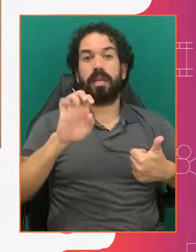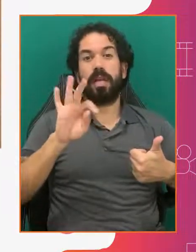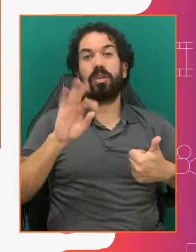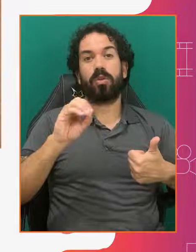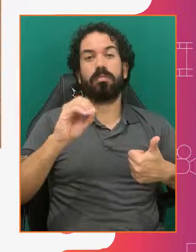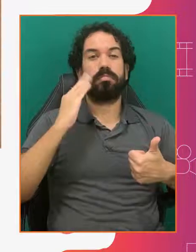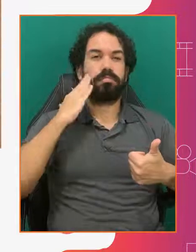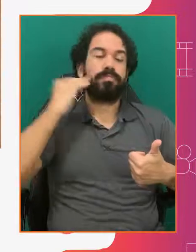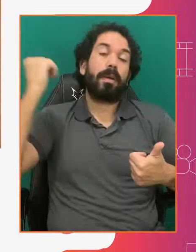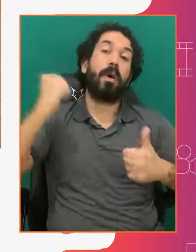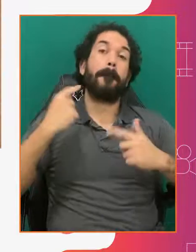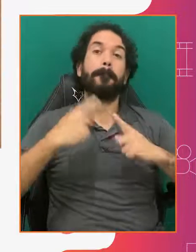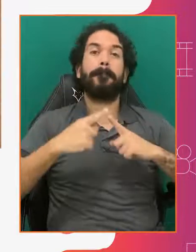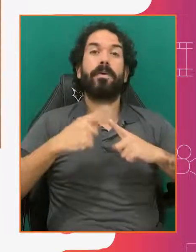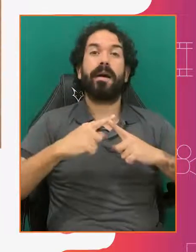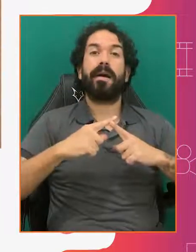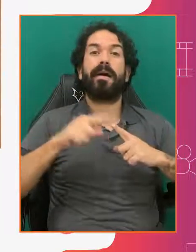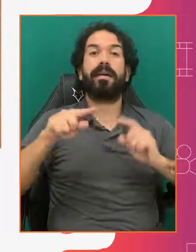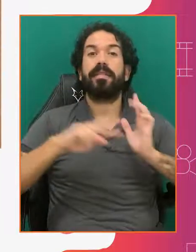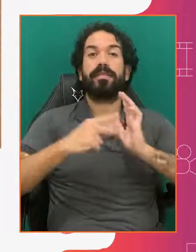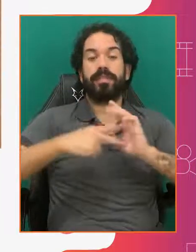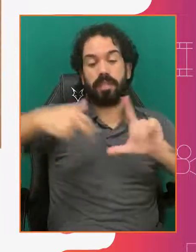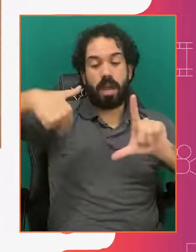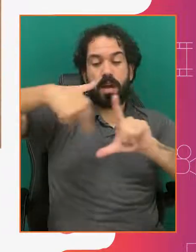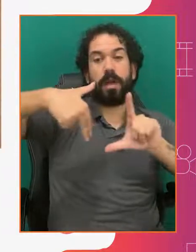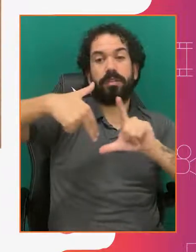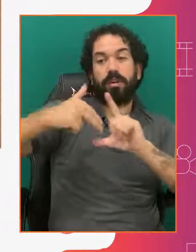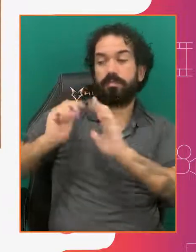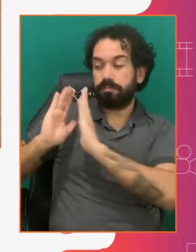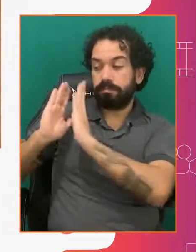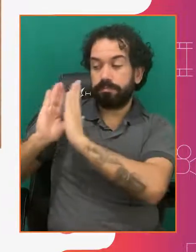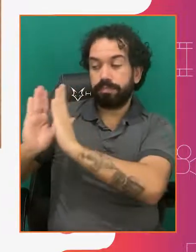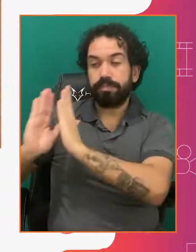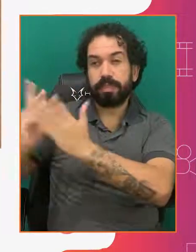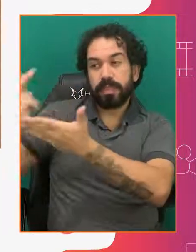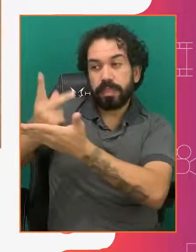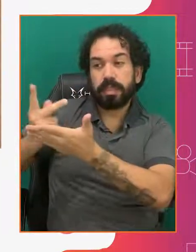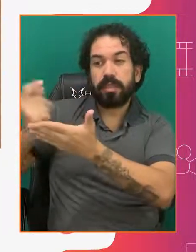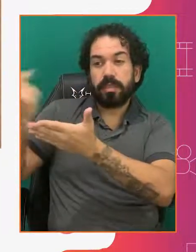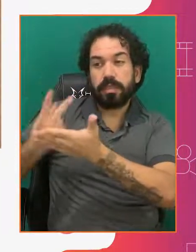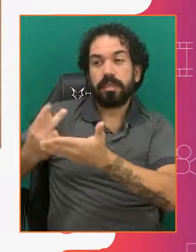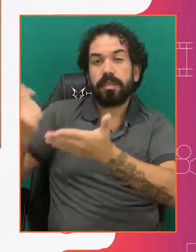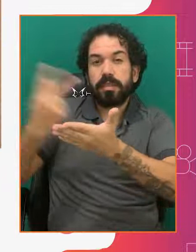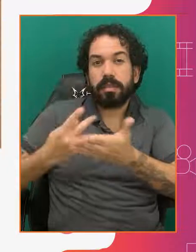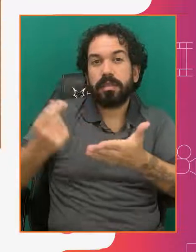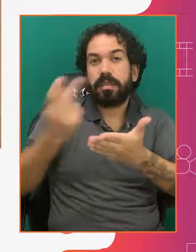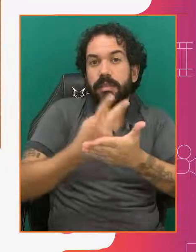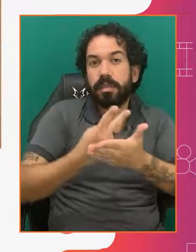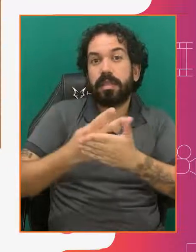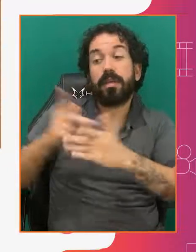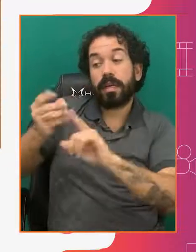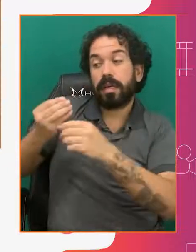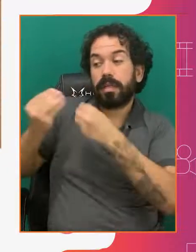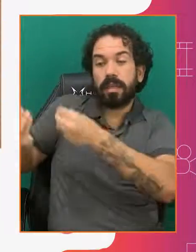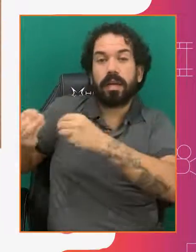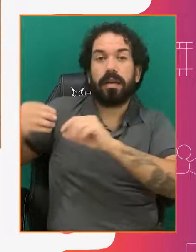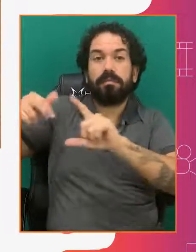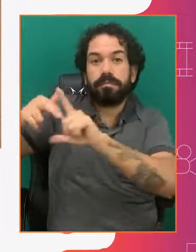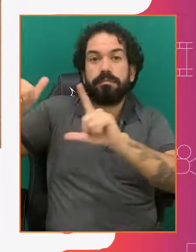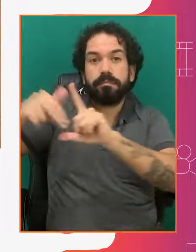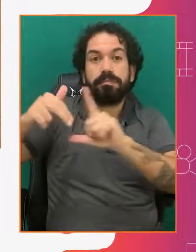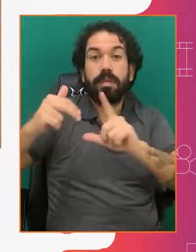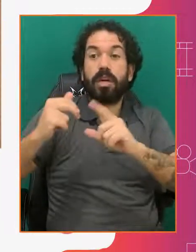ele nada mais é do que animar quadro a quadro, desenho por desenho, frame a